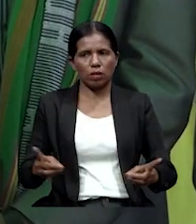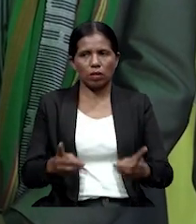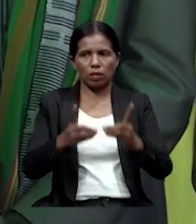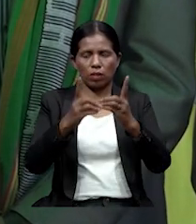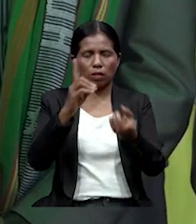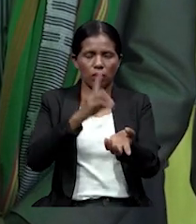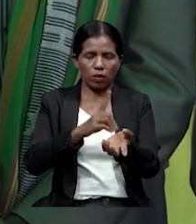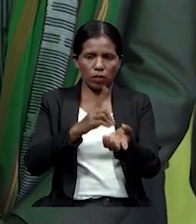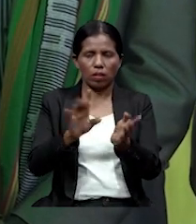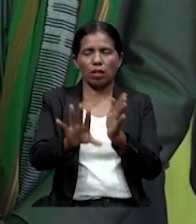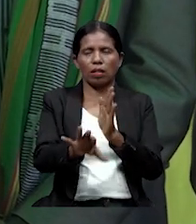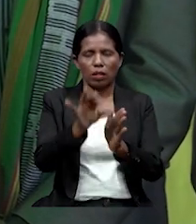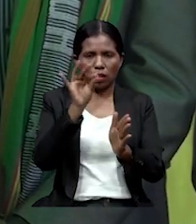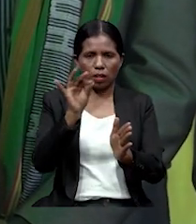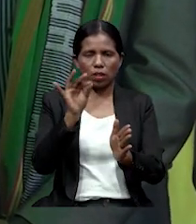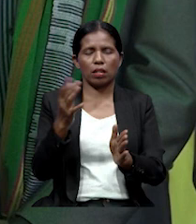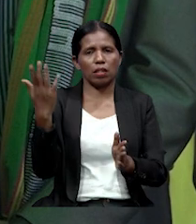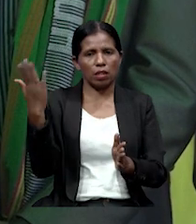médicos ira aí tá ia